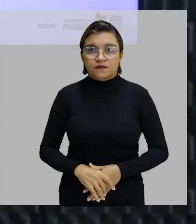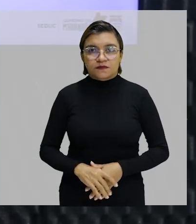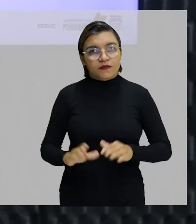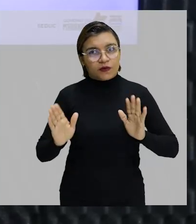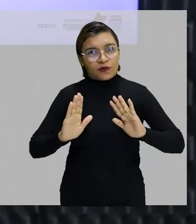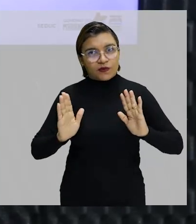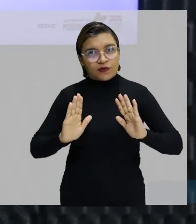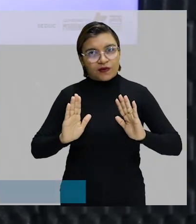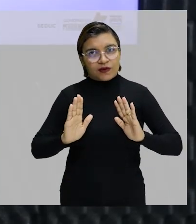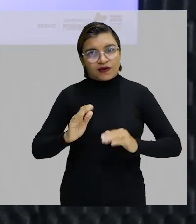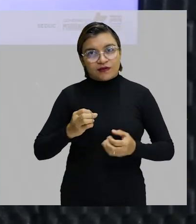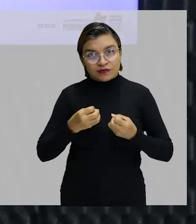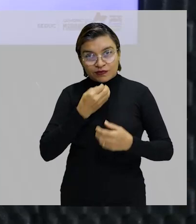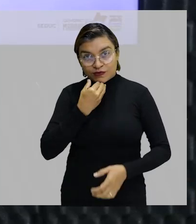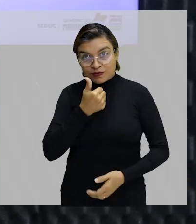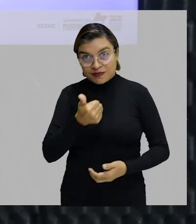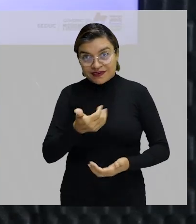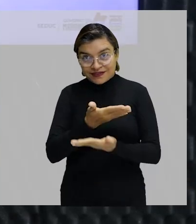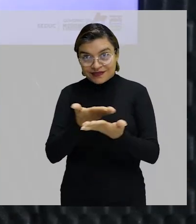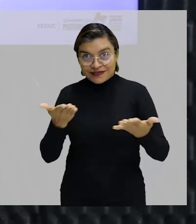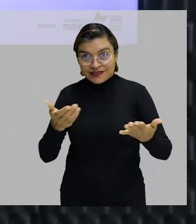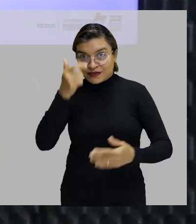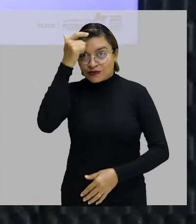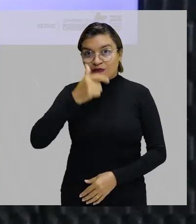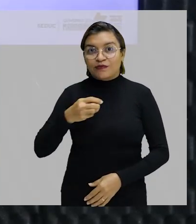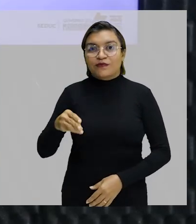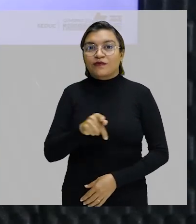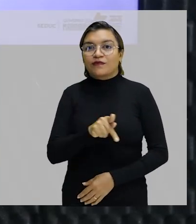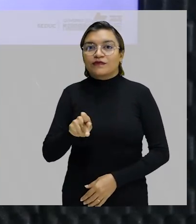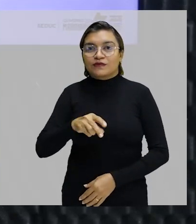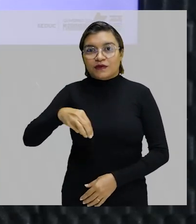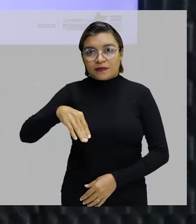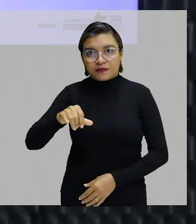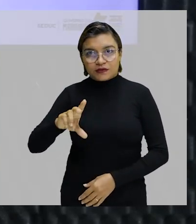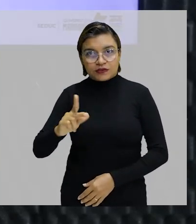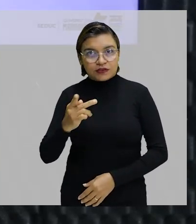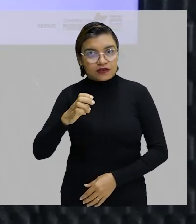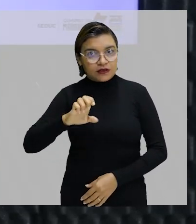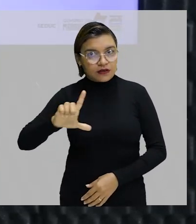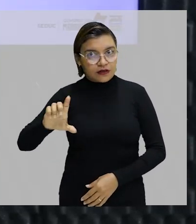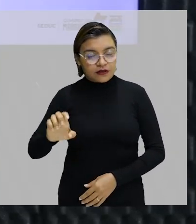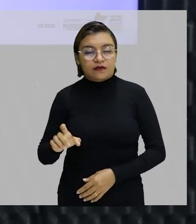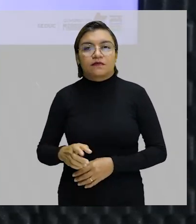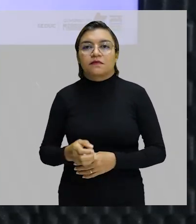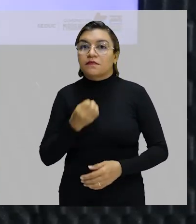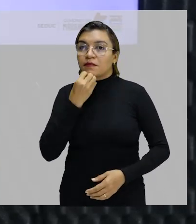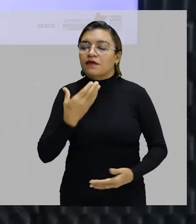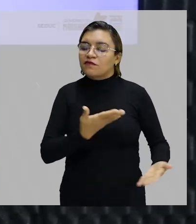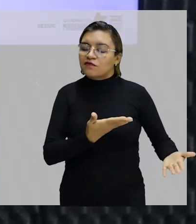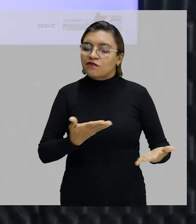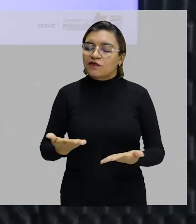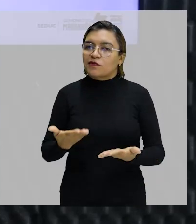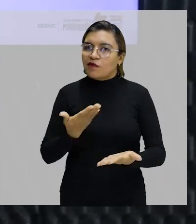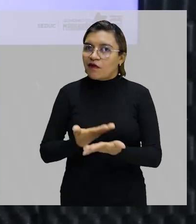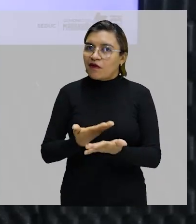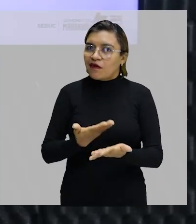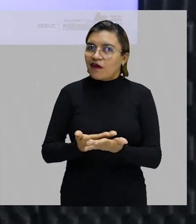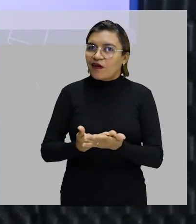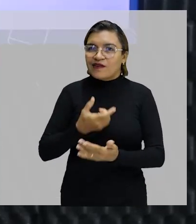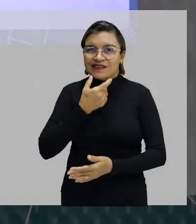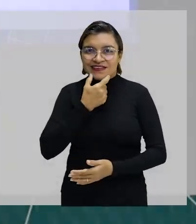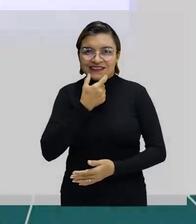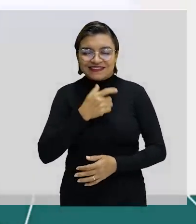Hello everybody, welcome to our English class. I'm teacher Michelle. Olá pessoal, sejam bem-vindos a mais uma aula de inglês. Eu sou a professora